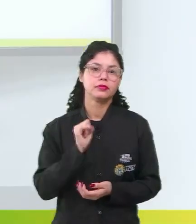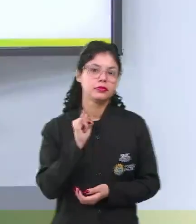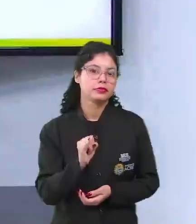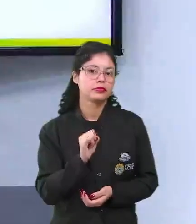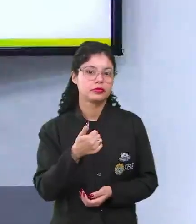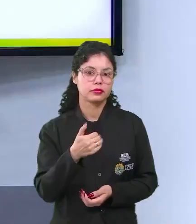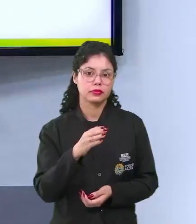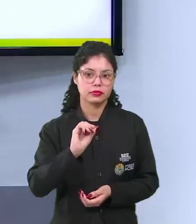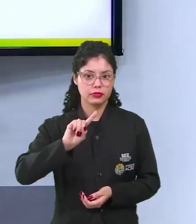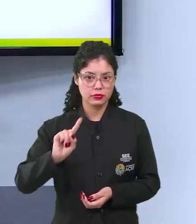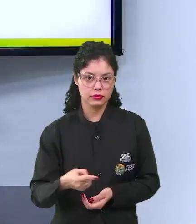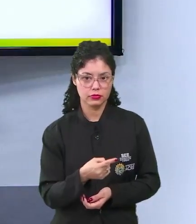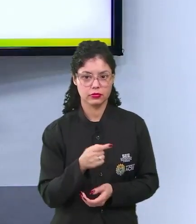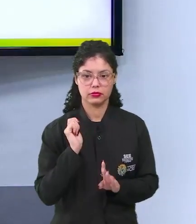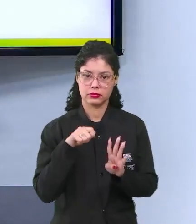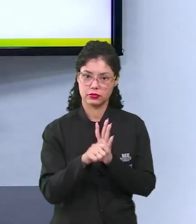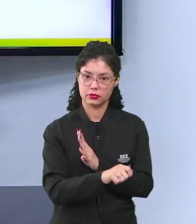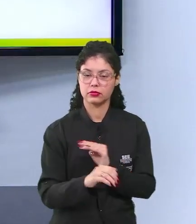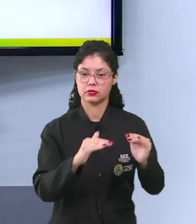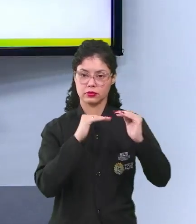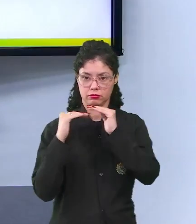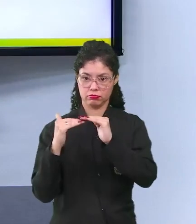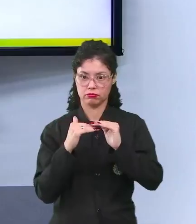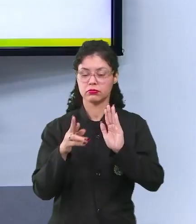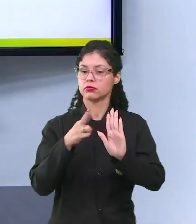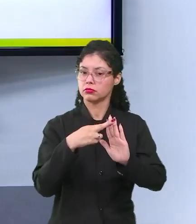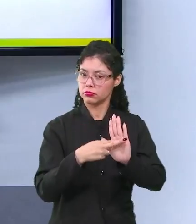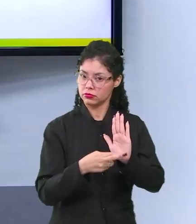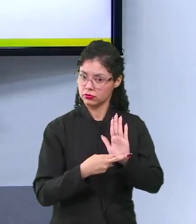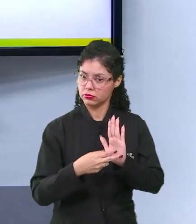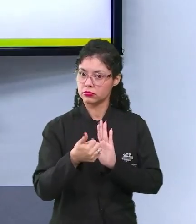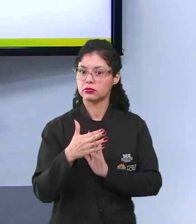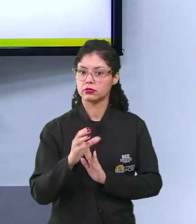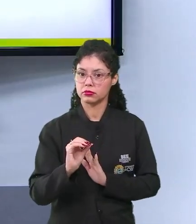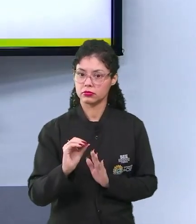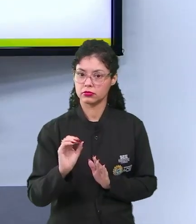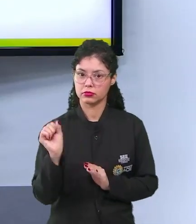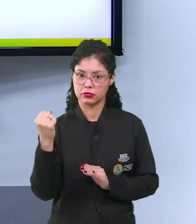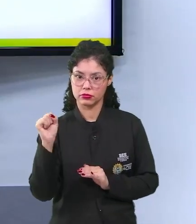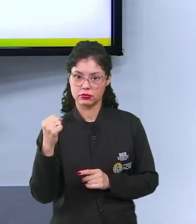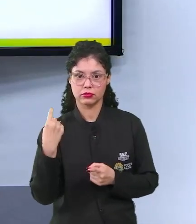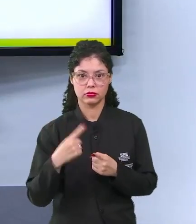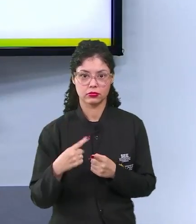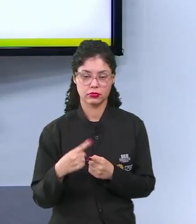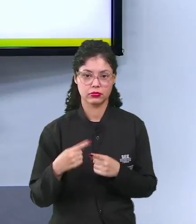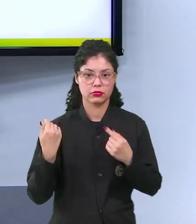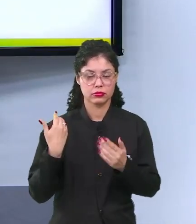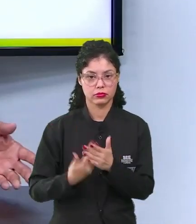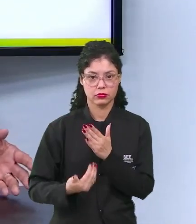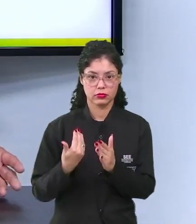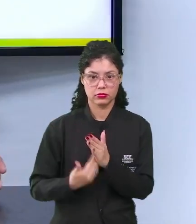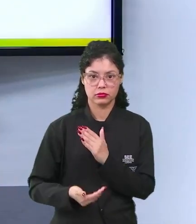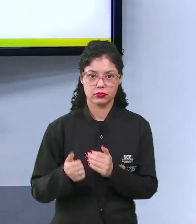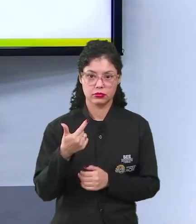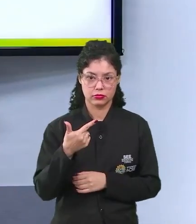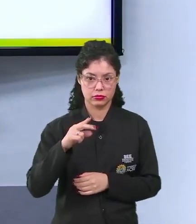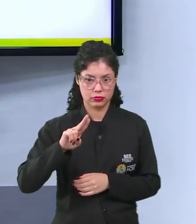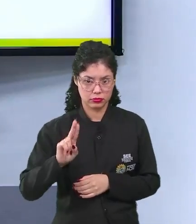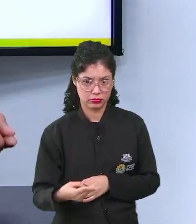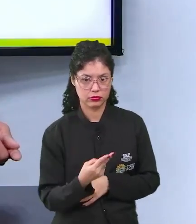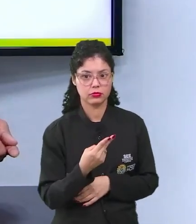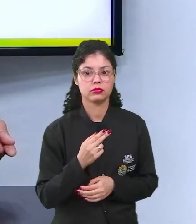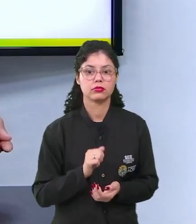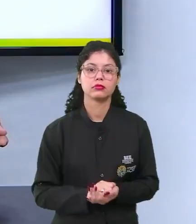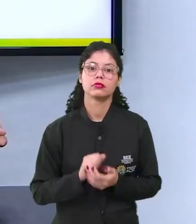ganho 10 mil reais por mês, eu tenho que estabelecer um padrão de vida de quem ganha 8. Porque no dia que eu perder 2 no meu salário, eu